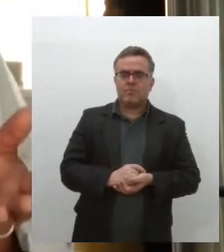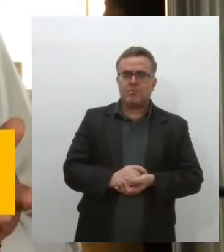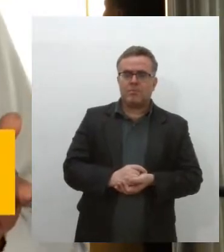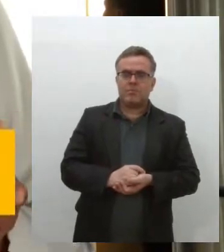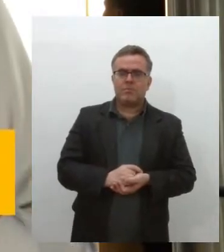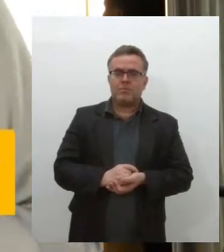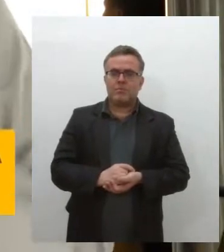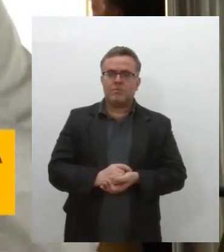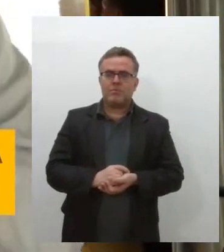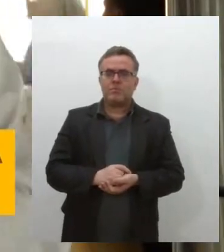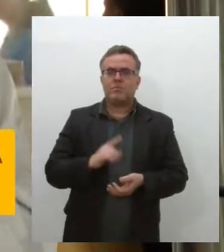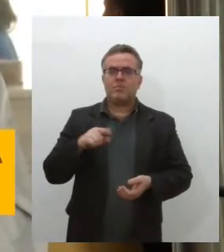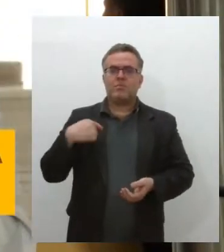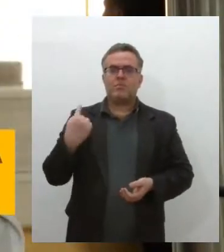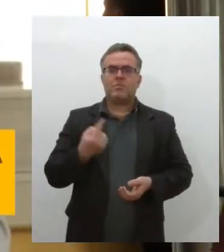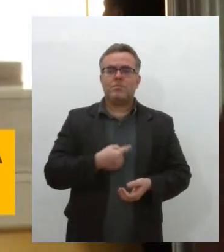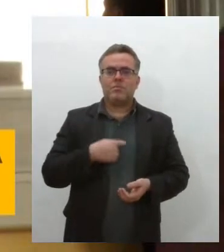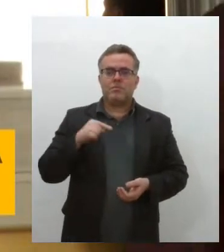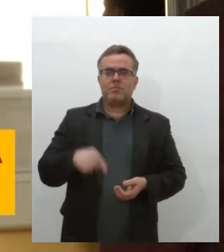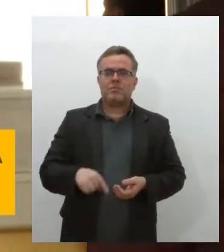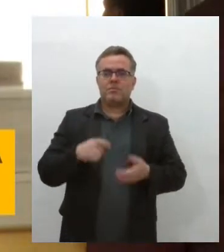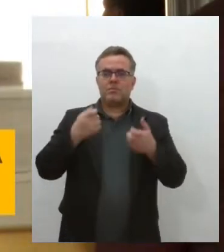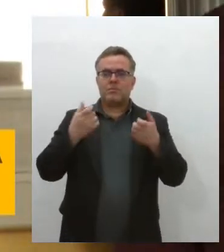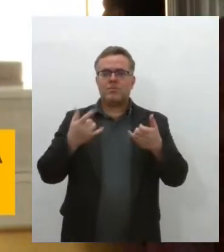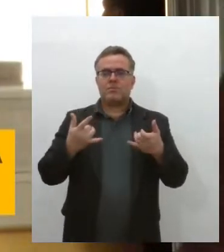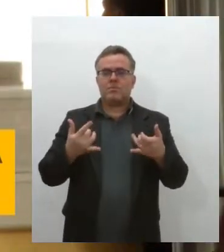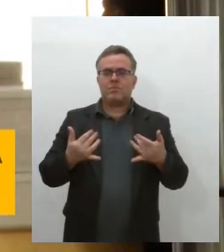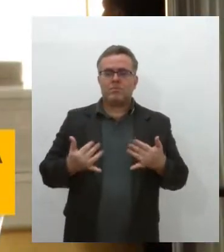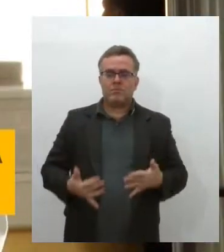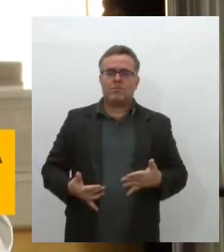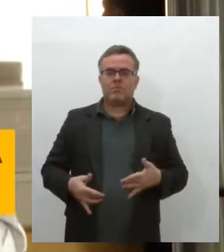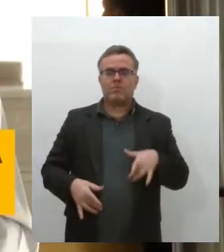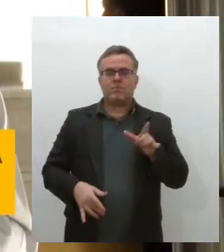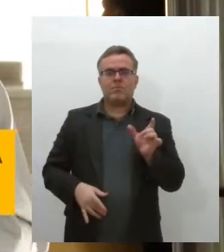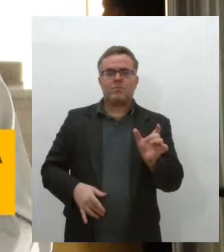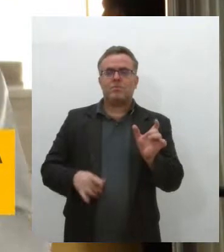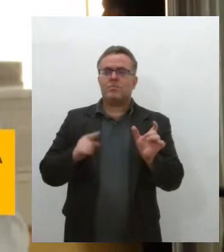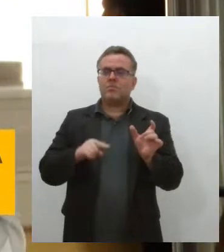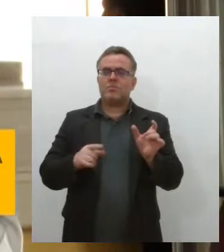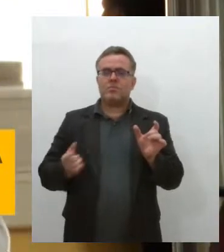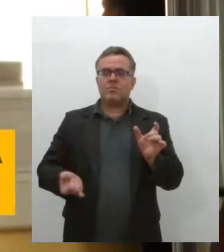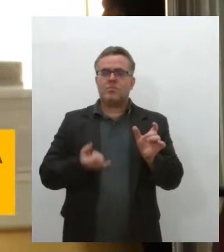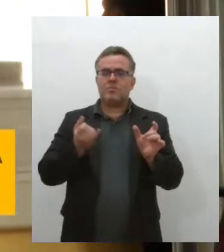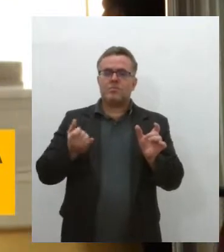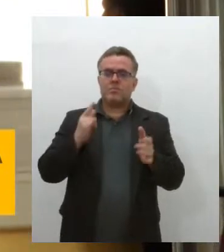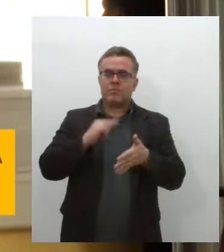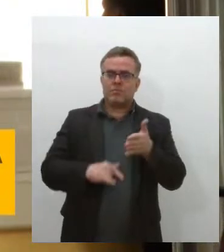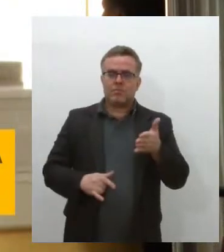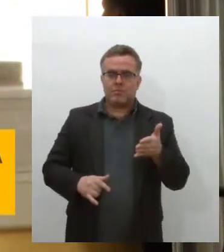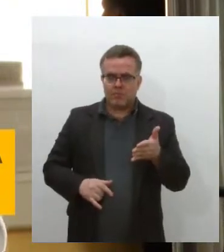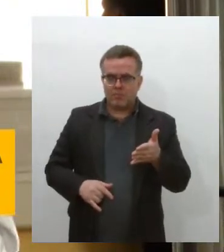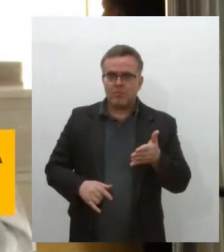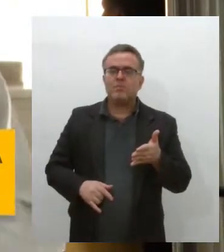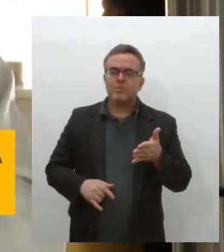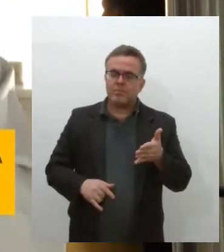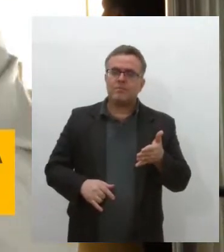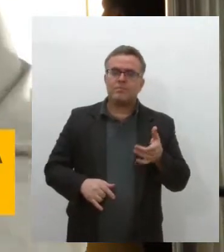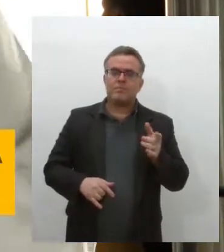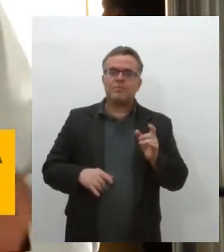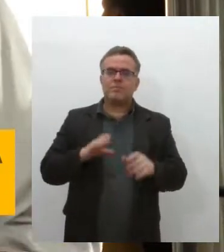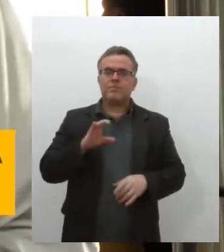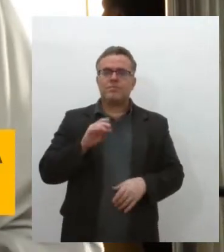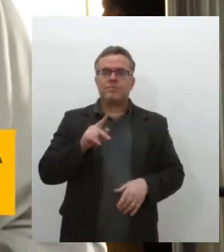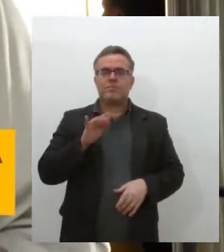E nós estamos falando de um dos documentos mais importantes de cada pessoa. Afinal, o CPF é exigido